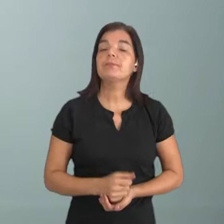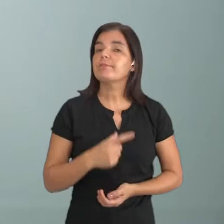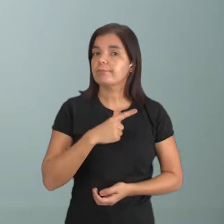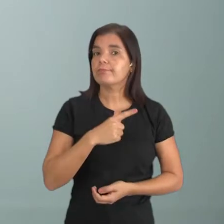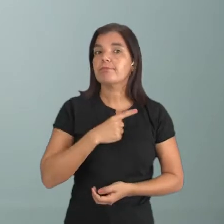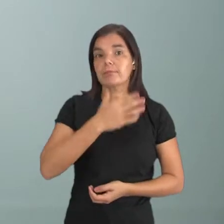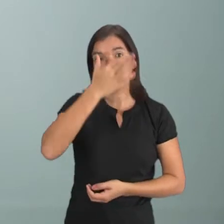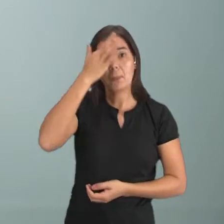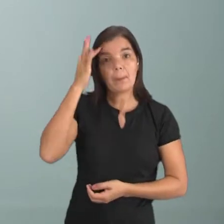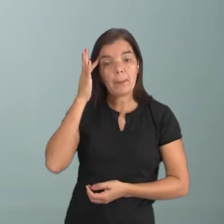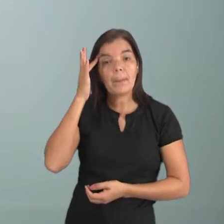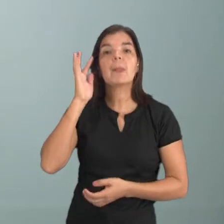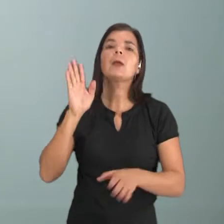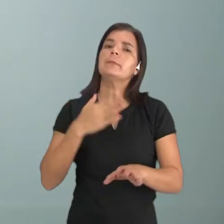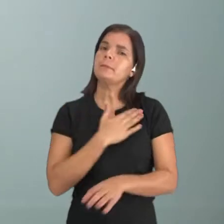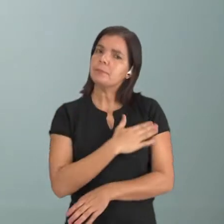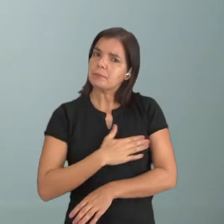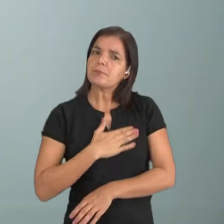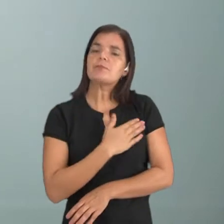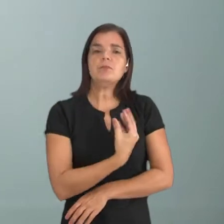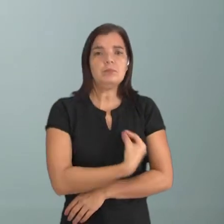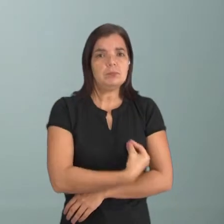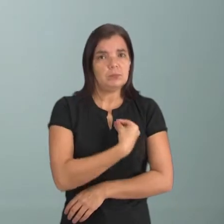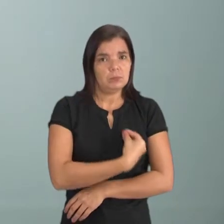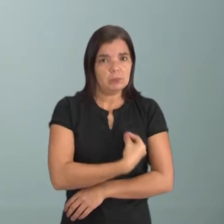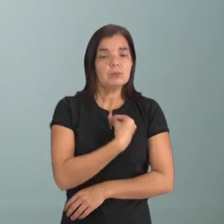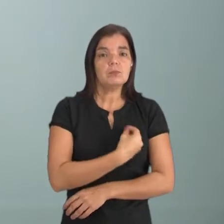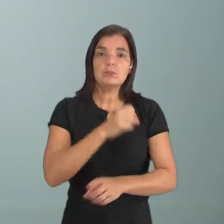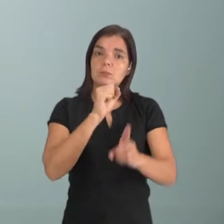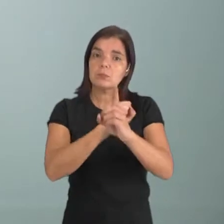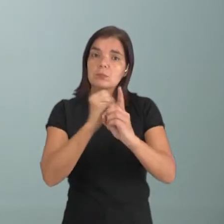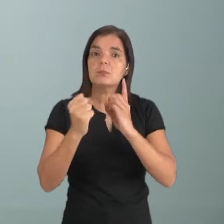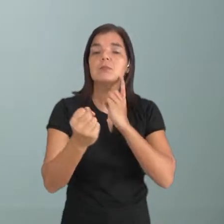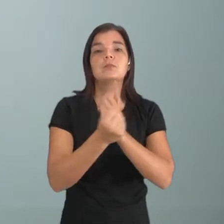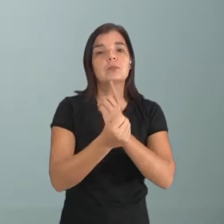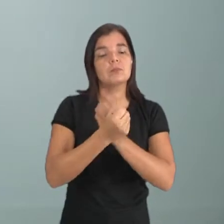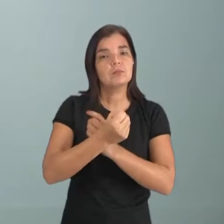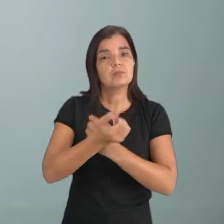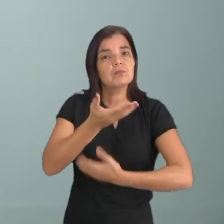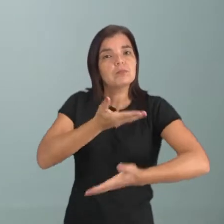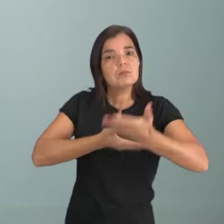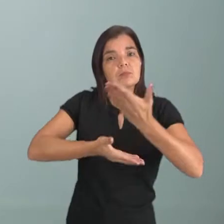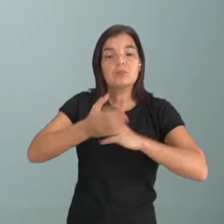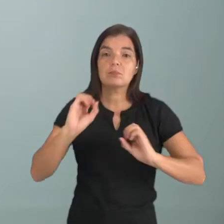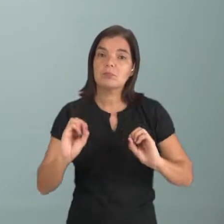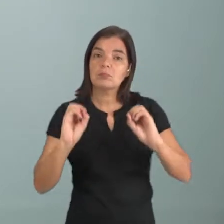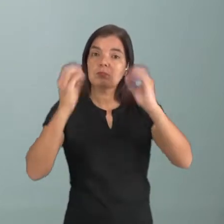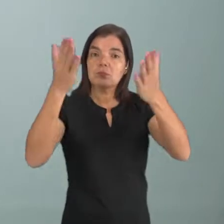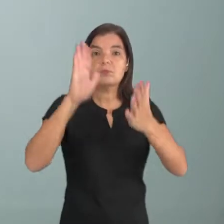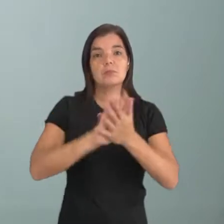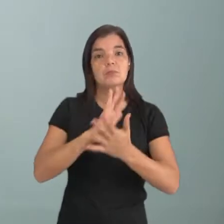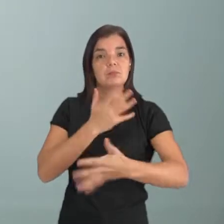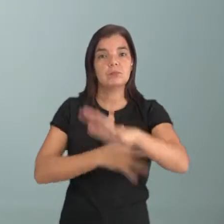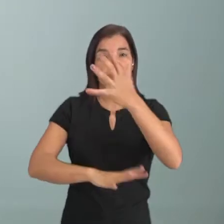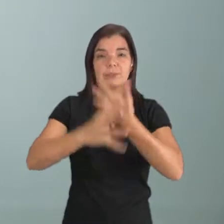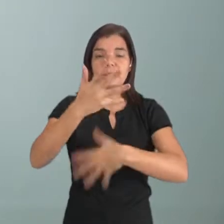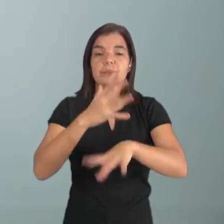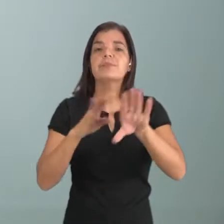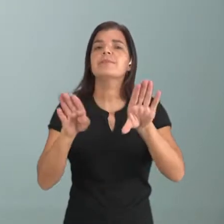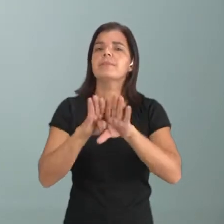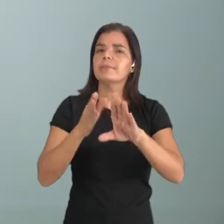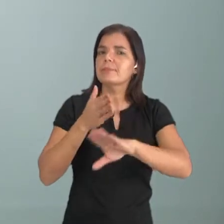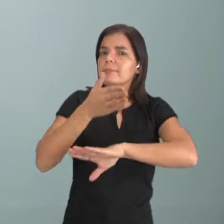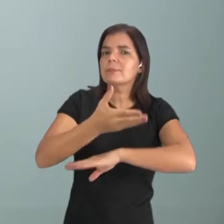existem aquelas pessoas que gostam de vive na sociedade, partilha das festas, das celebrações, vai